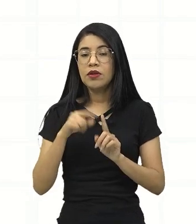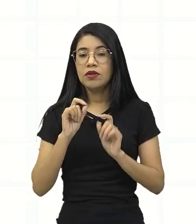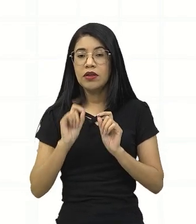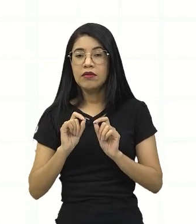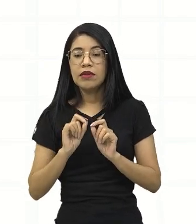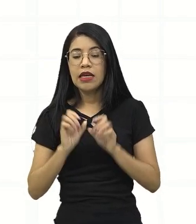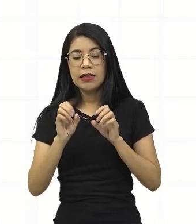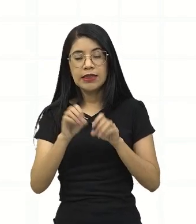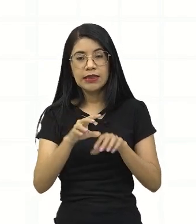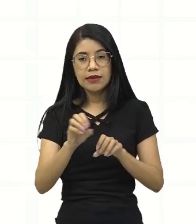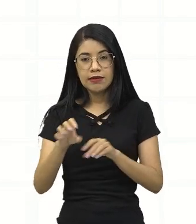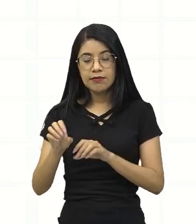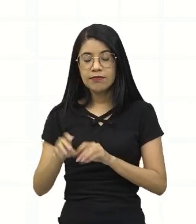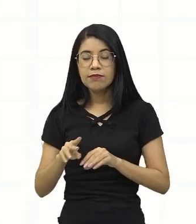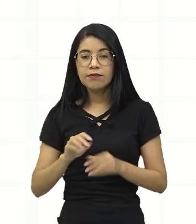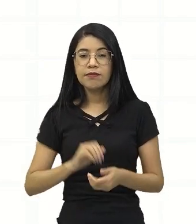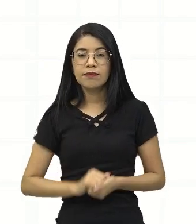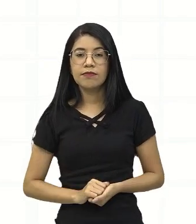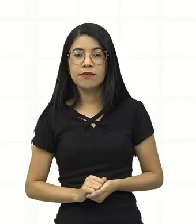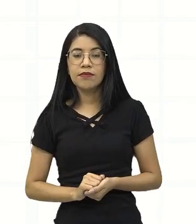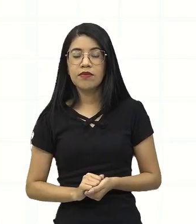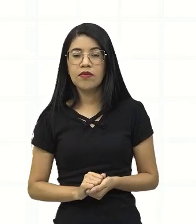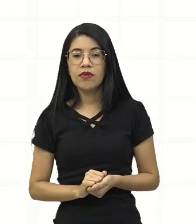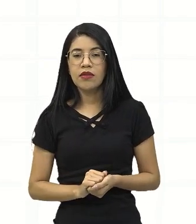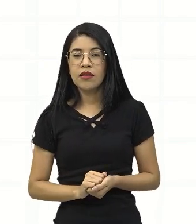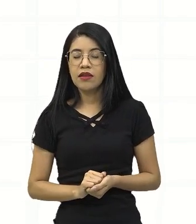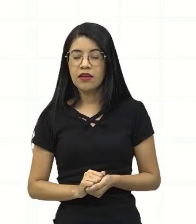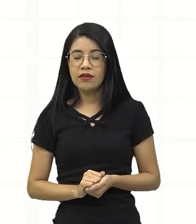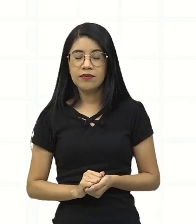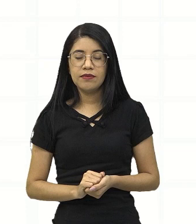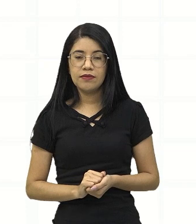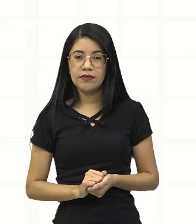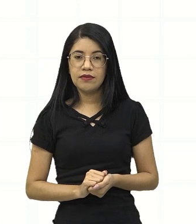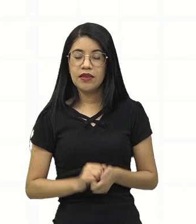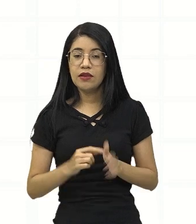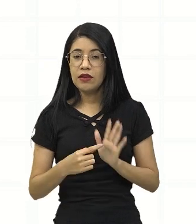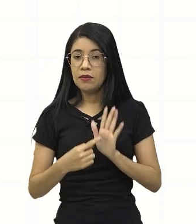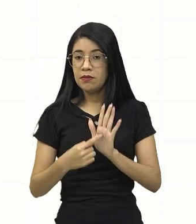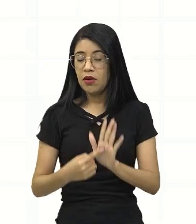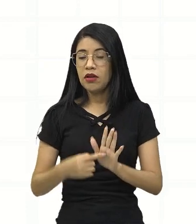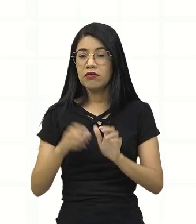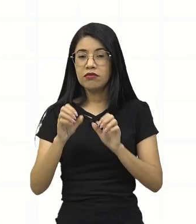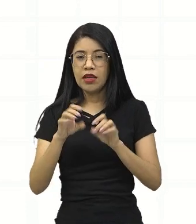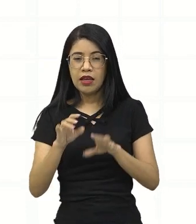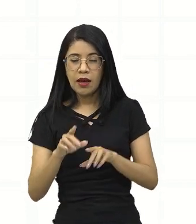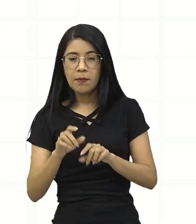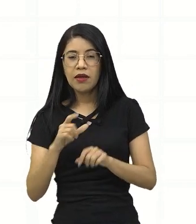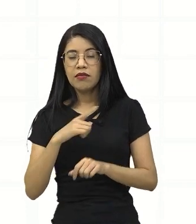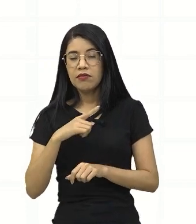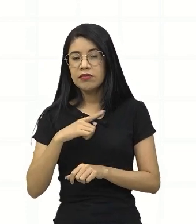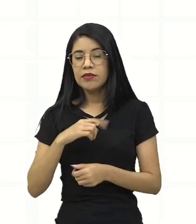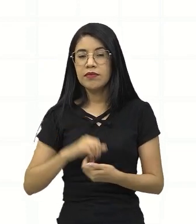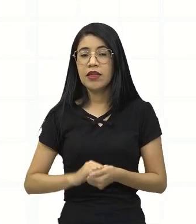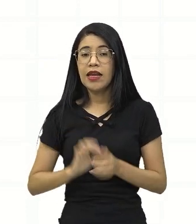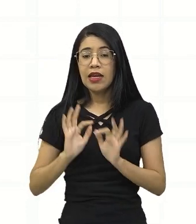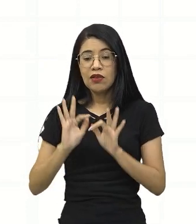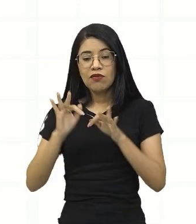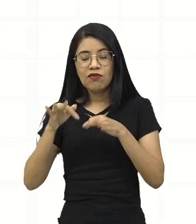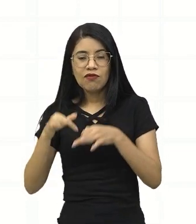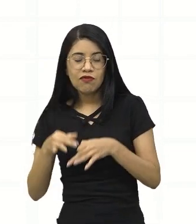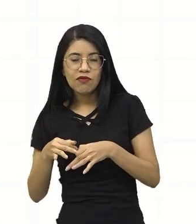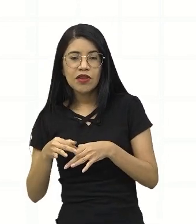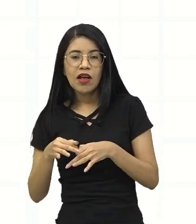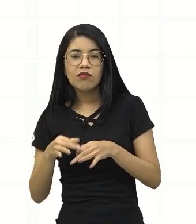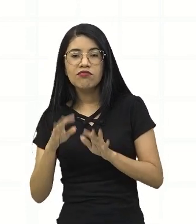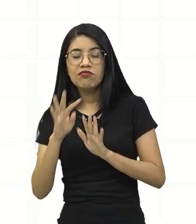caráter educativo, ele traz um ensinamento, uma lição, certo? No final do